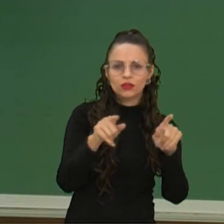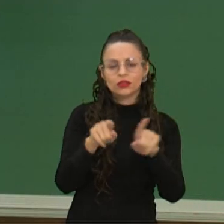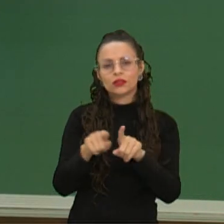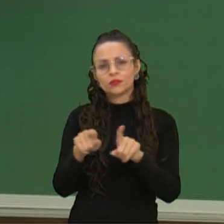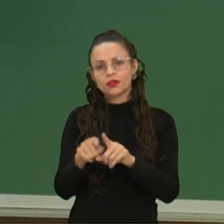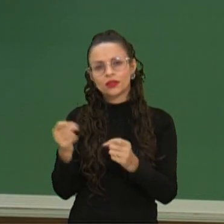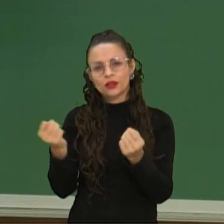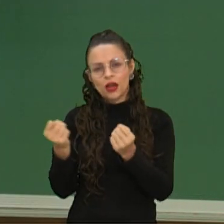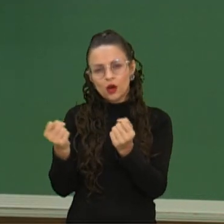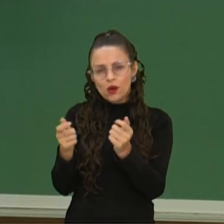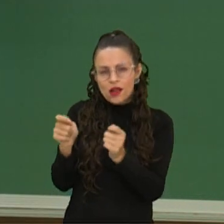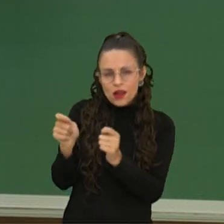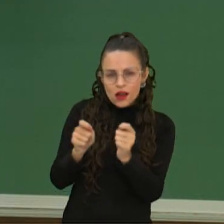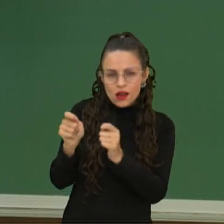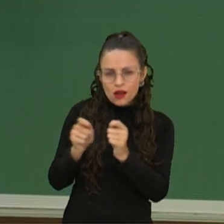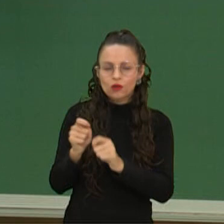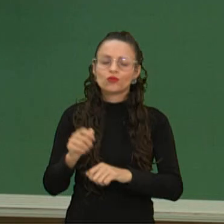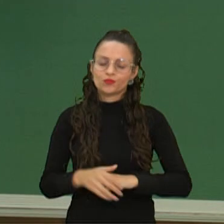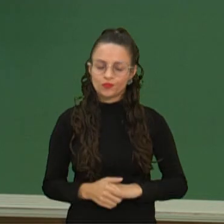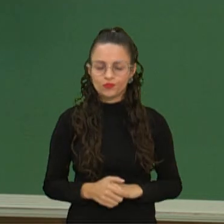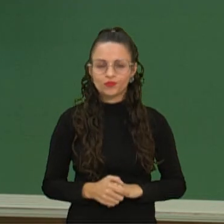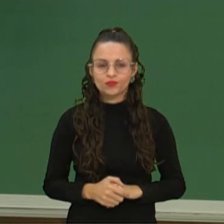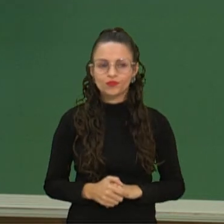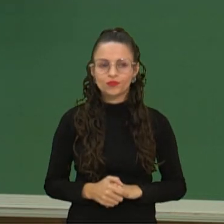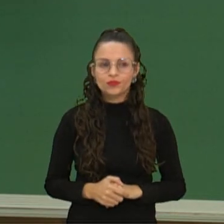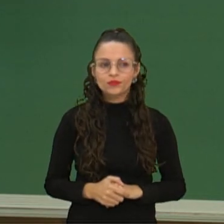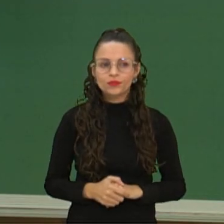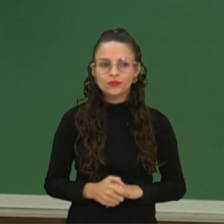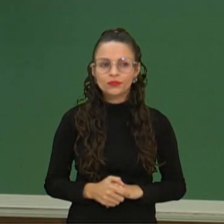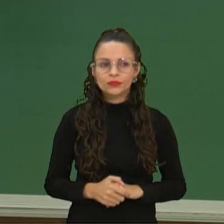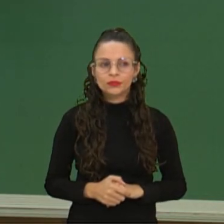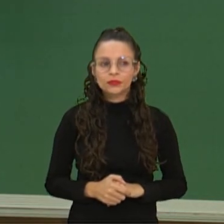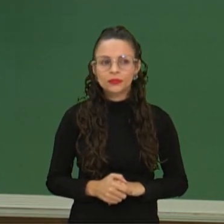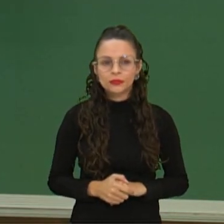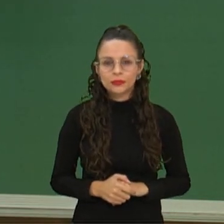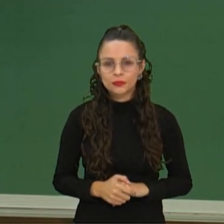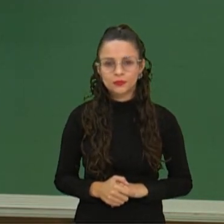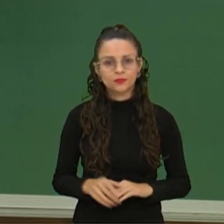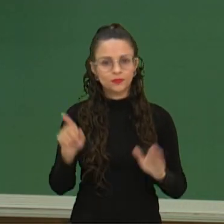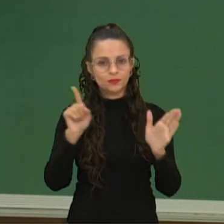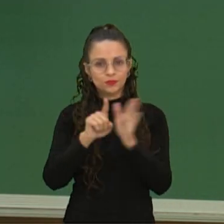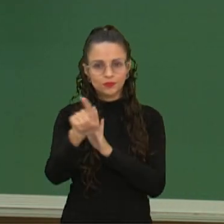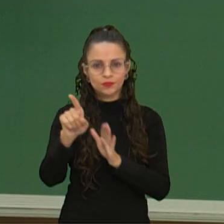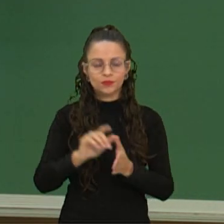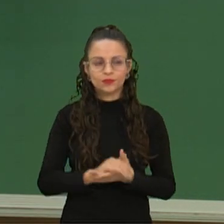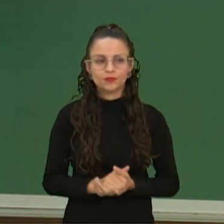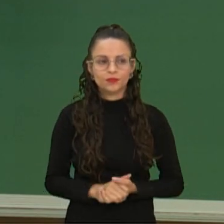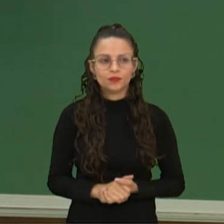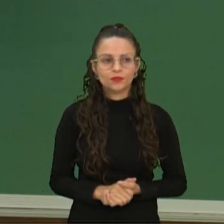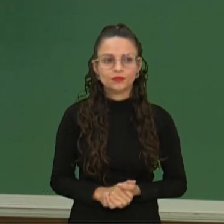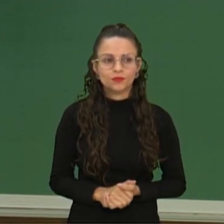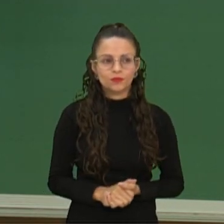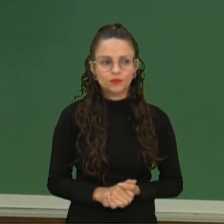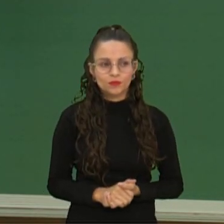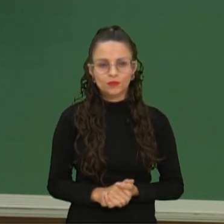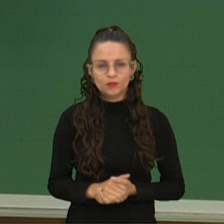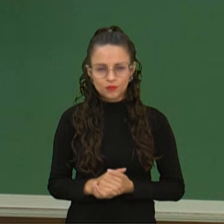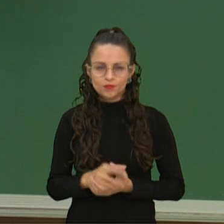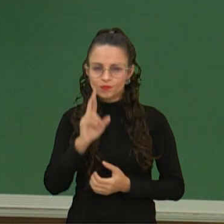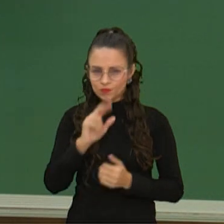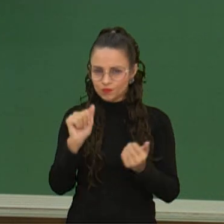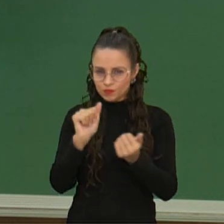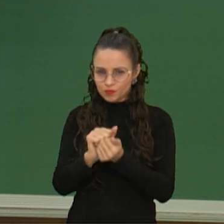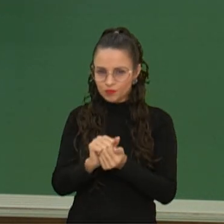mais econômicos, tá bom? E por aí vai. Bora para o nosso quiz? Então, nosso quiz aqui nós vamos fazer juntos, tá